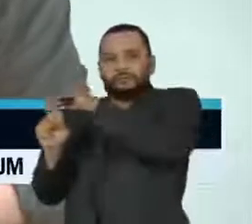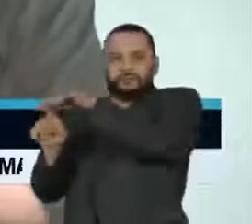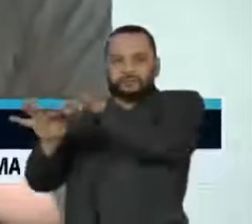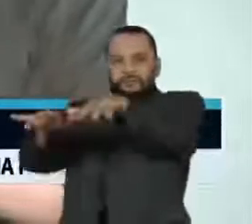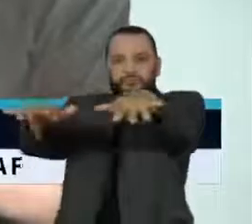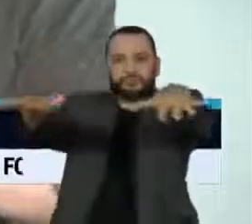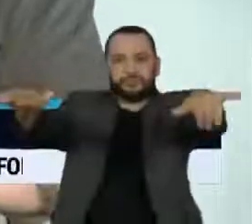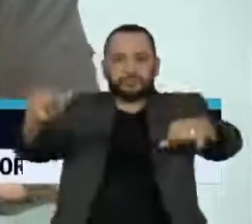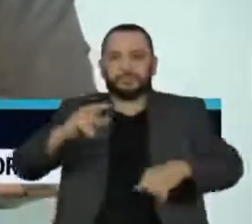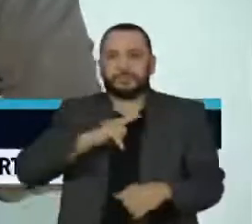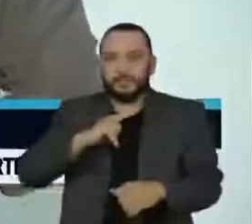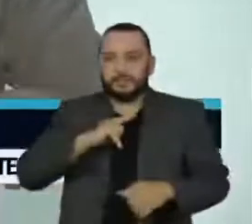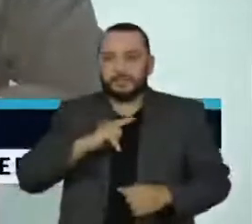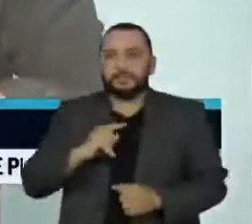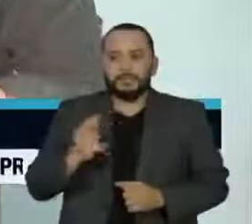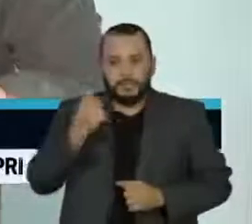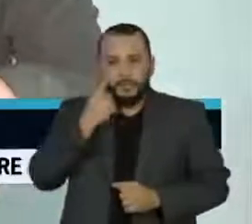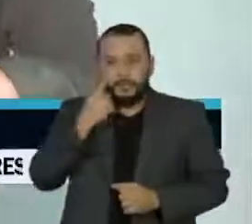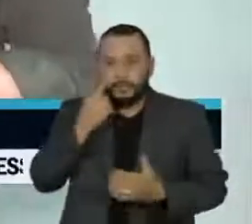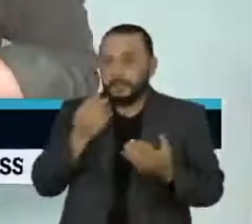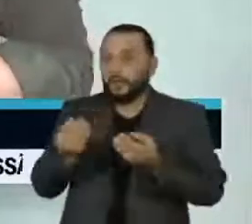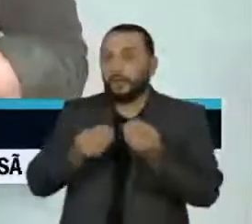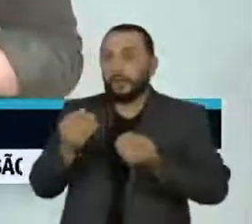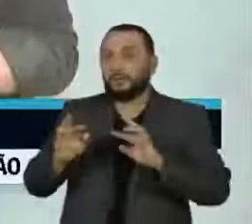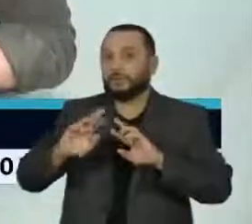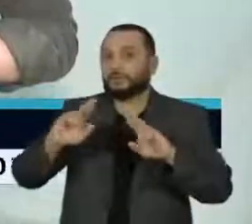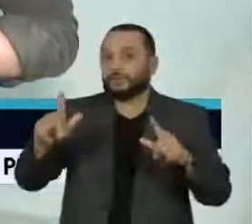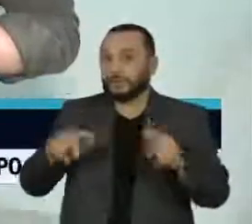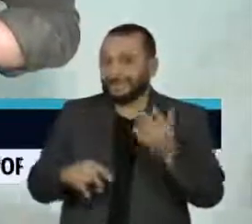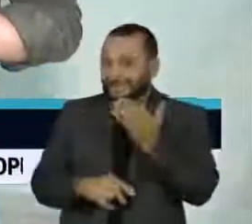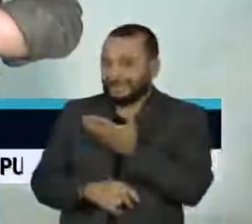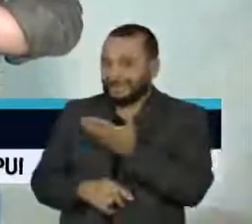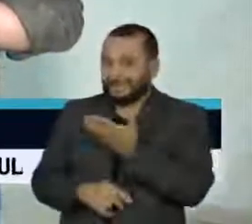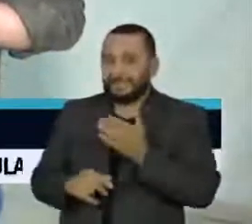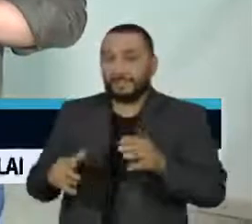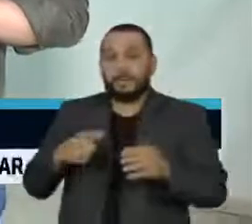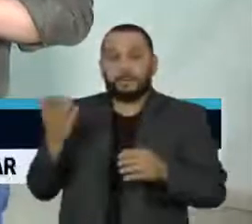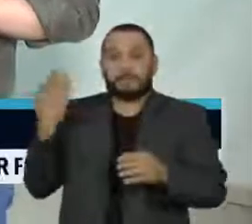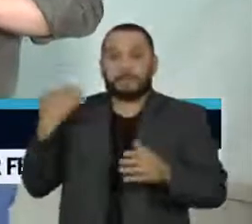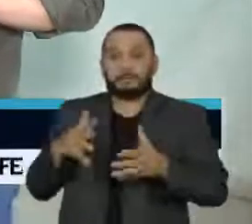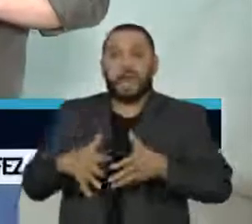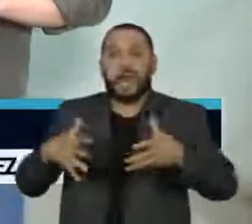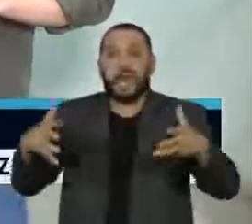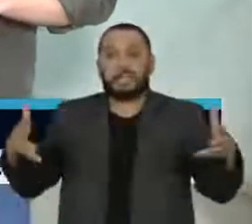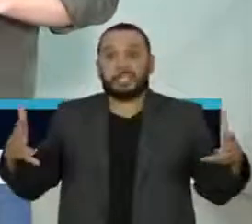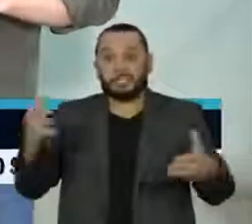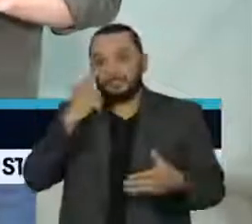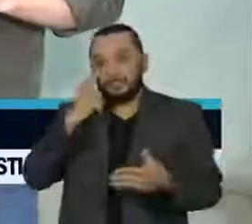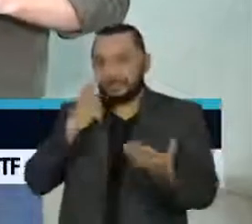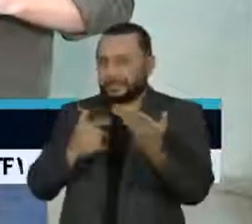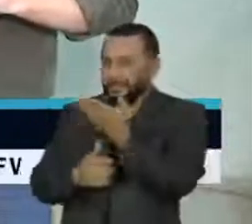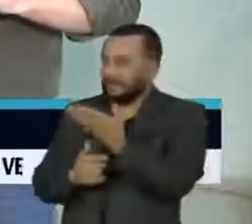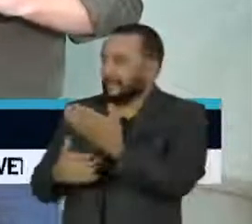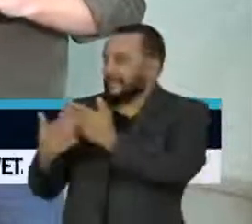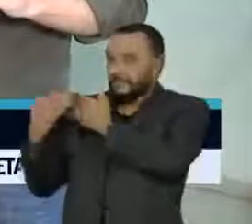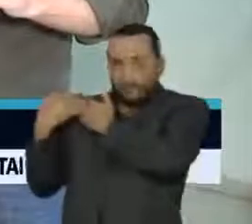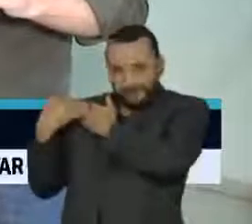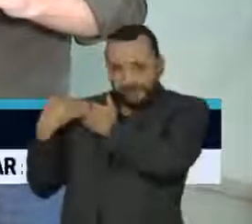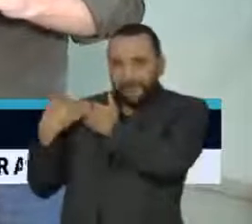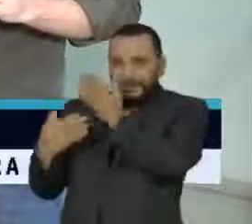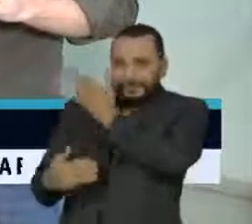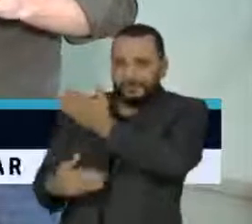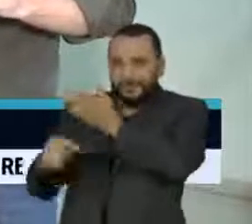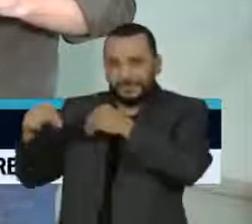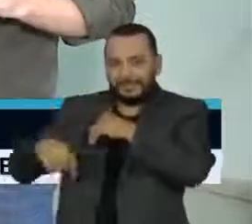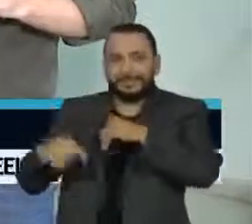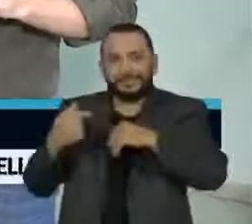perto, dá para perceber a diferença de tamanho entre os dois. Por uma década, ele foi o responsável pelas transmissões